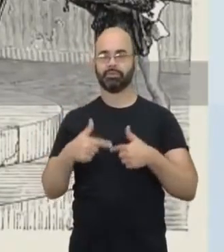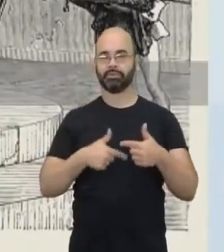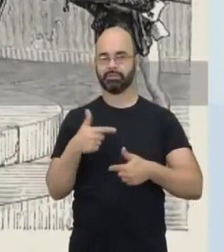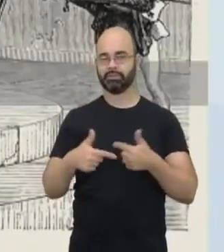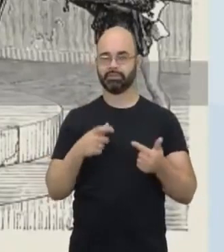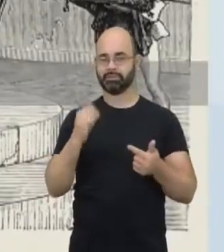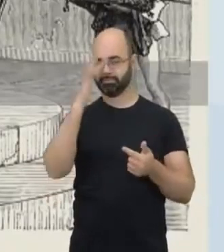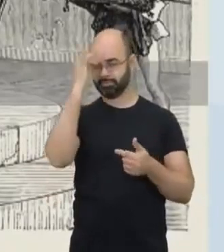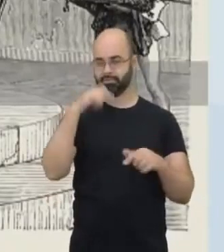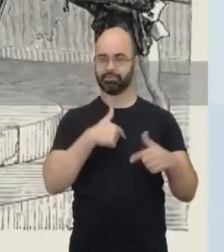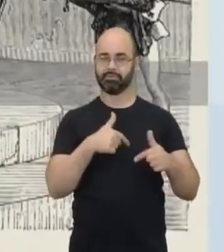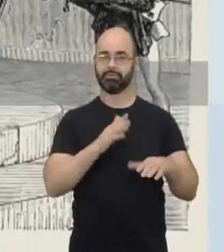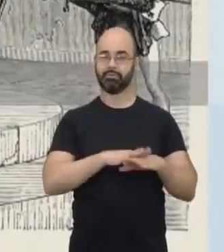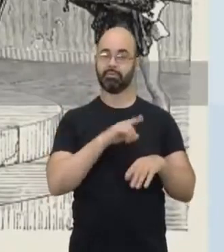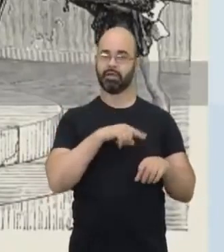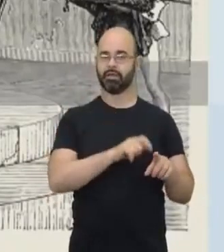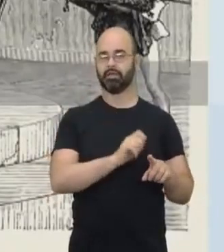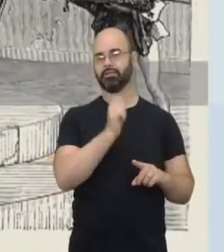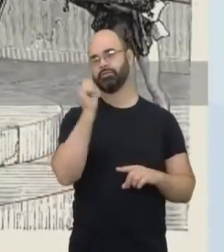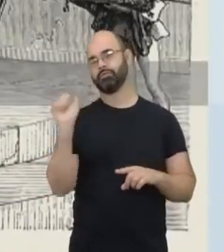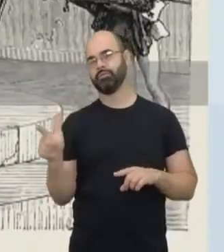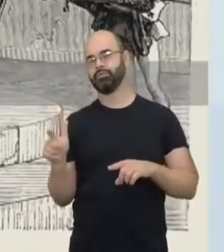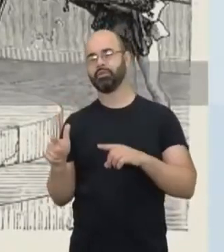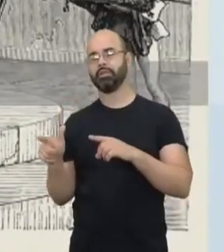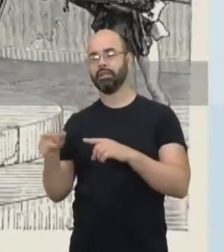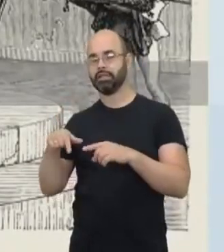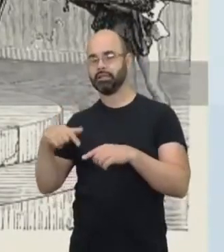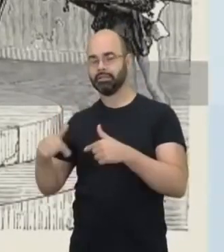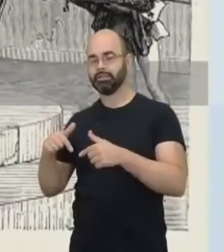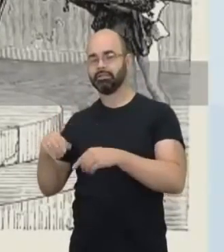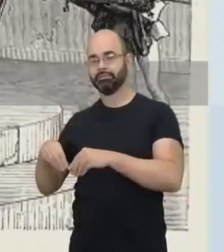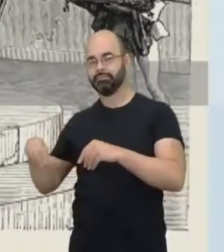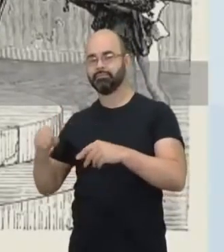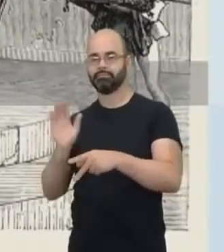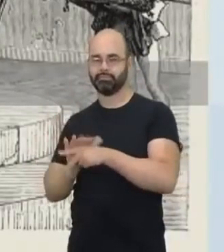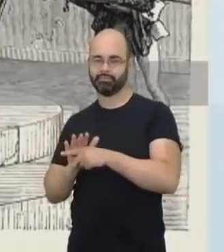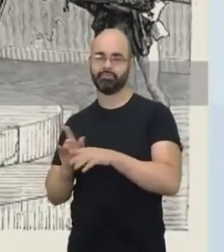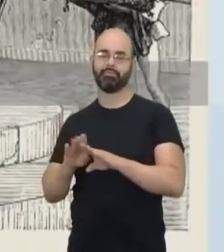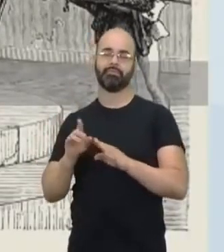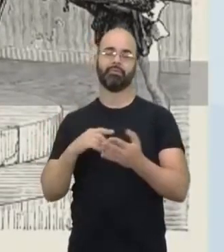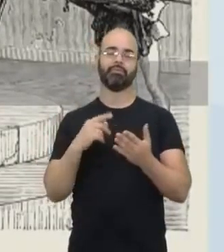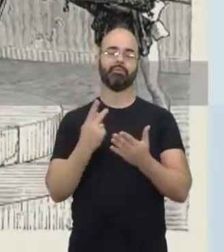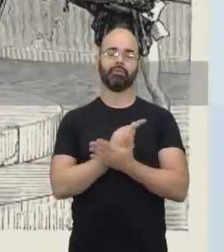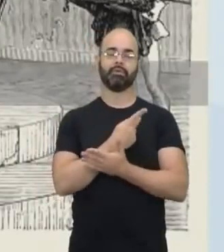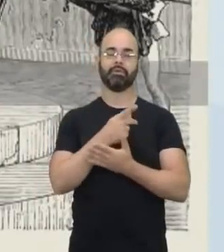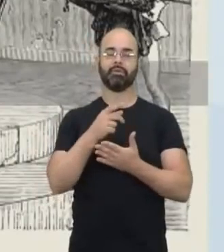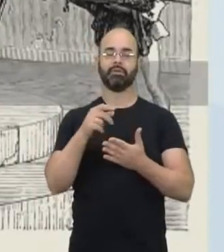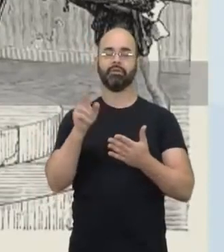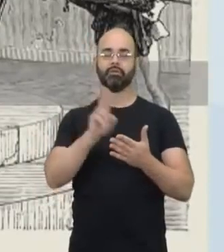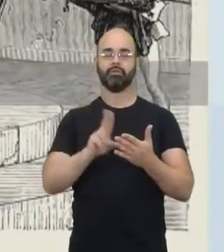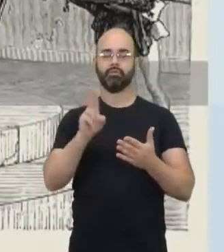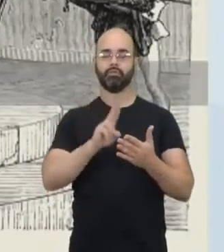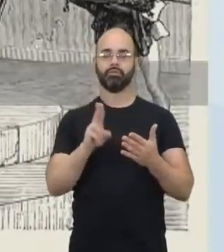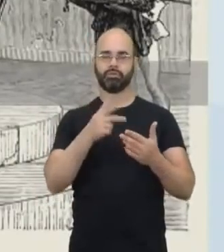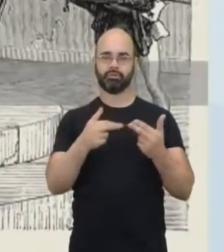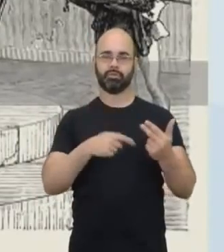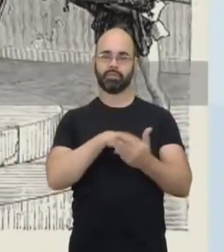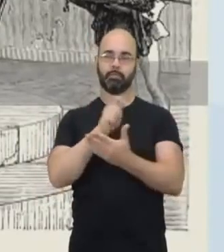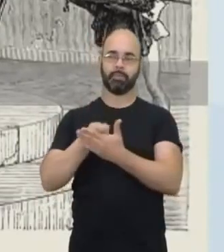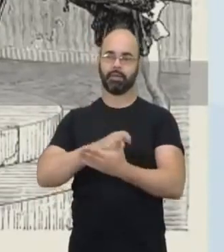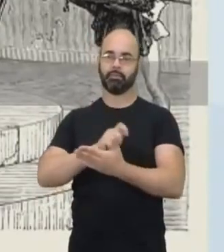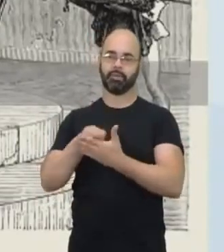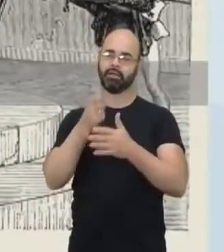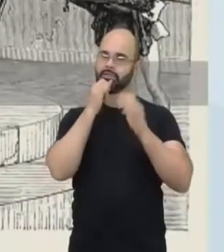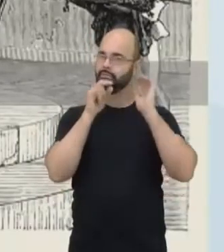terra do senhor feudal do que na dele, né? As banalidades, pagamento em produtos pelo uso das instalações do feudo. Então, se ele for